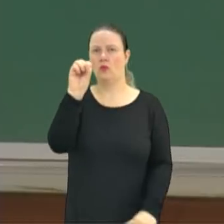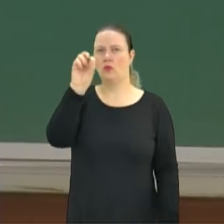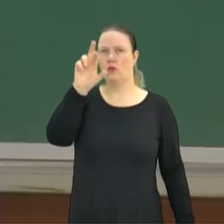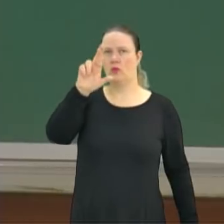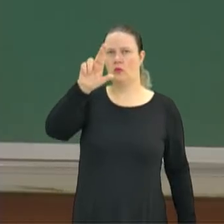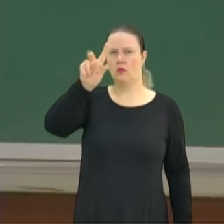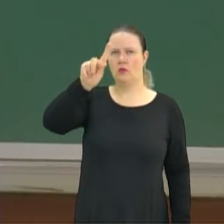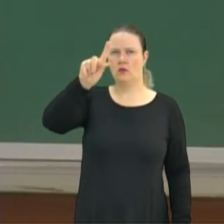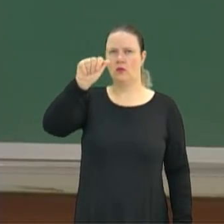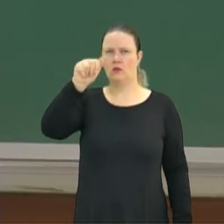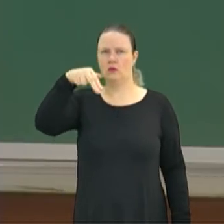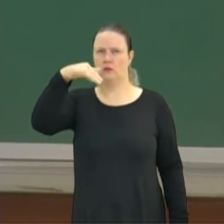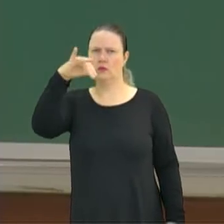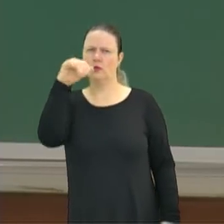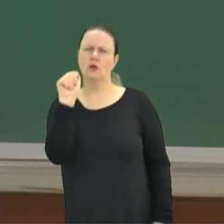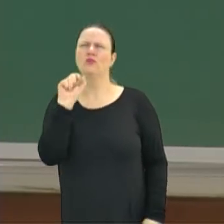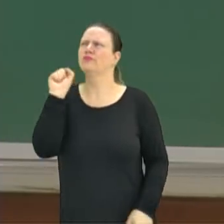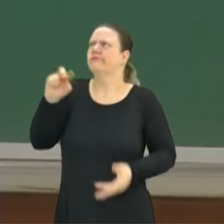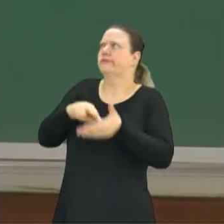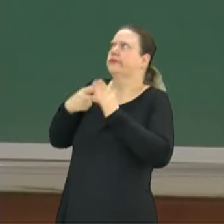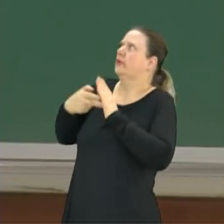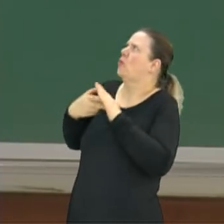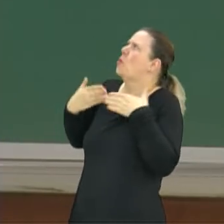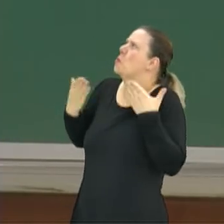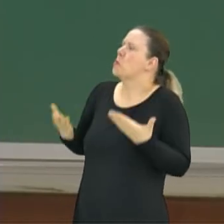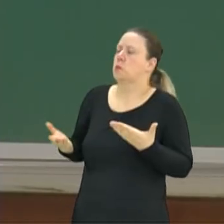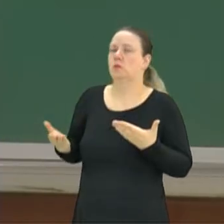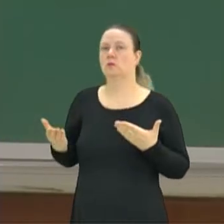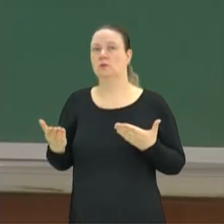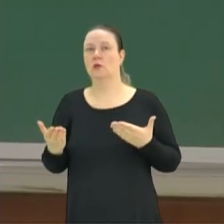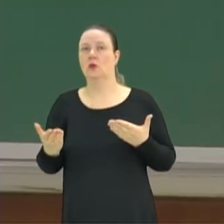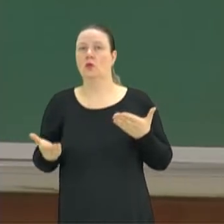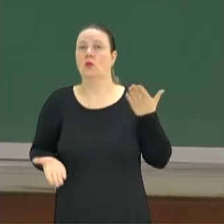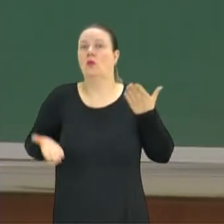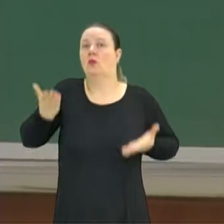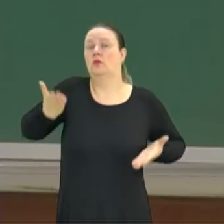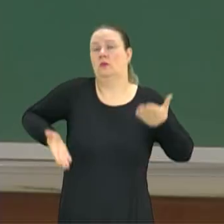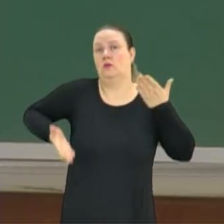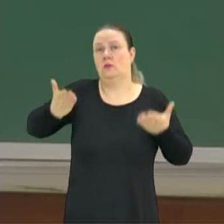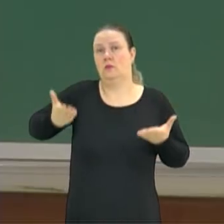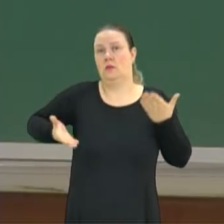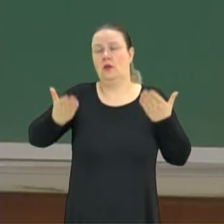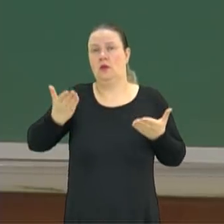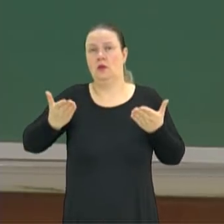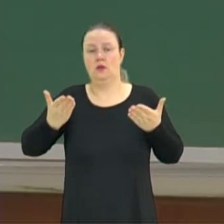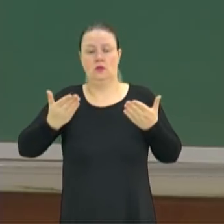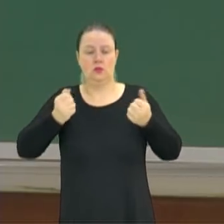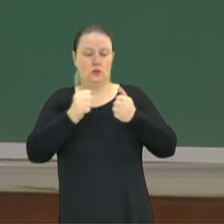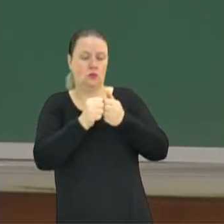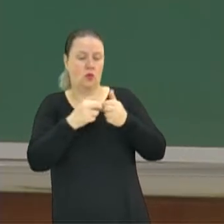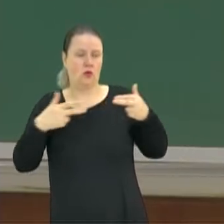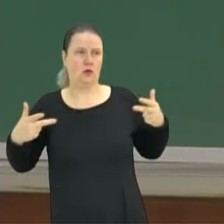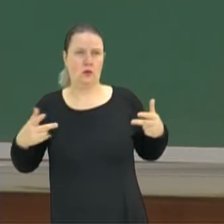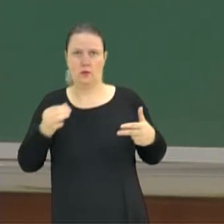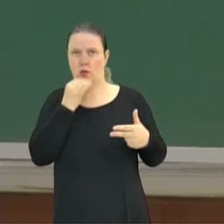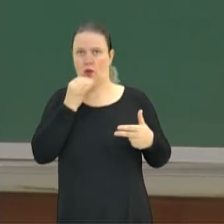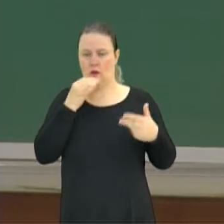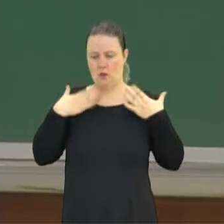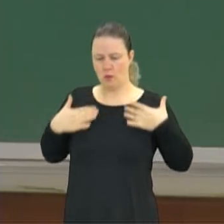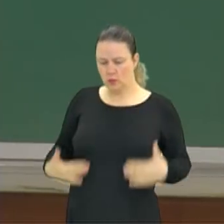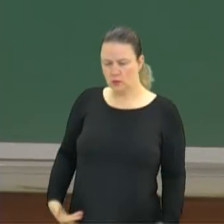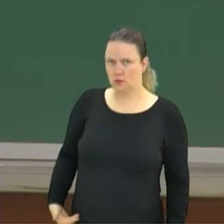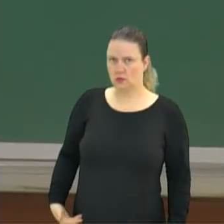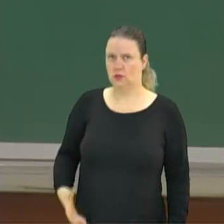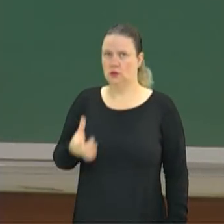para você, pense que é o peso do indivíduo sem água. Né? Então, digamos que me pegue aqui, 60 e